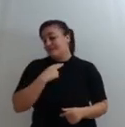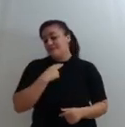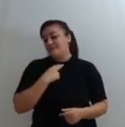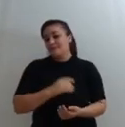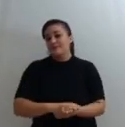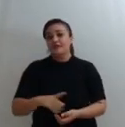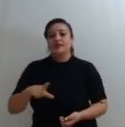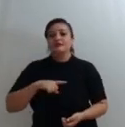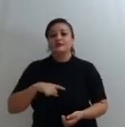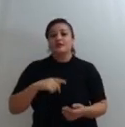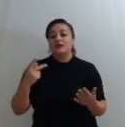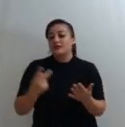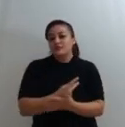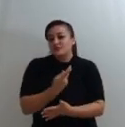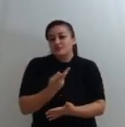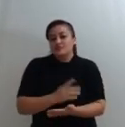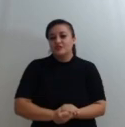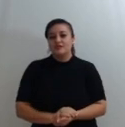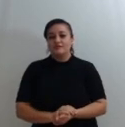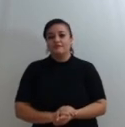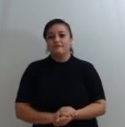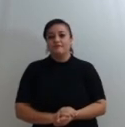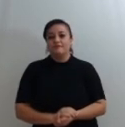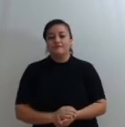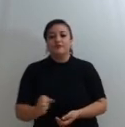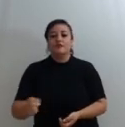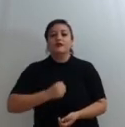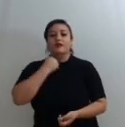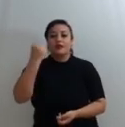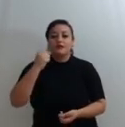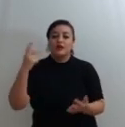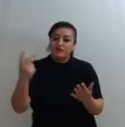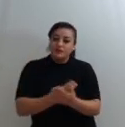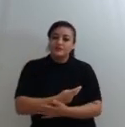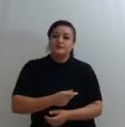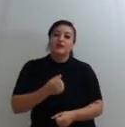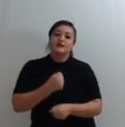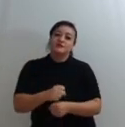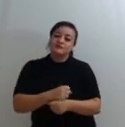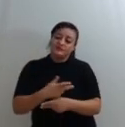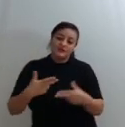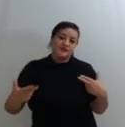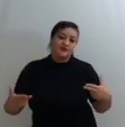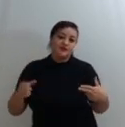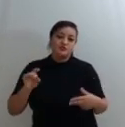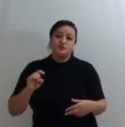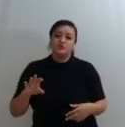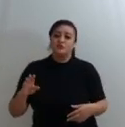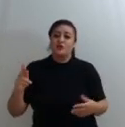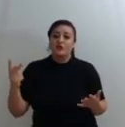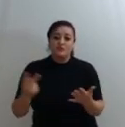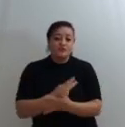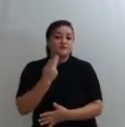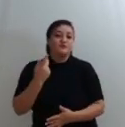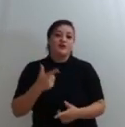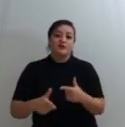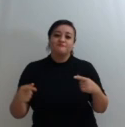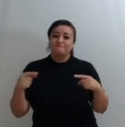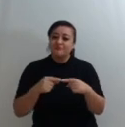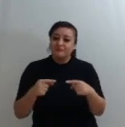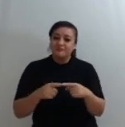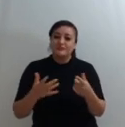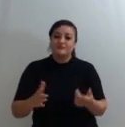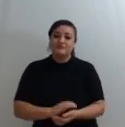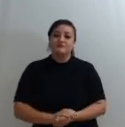uma falta disciplinar de natureza grave ocorrida há anos, só por este fato, objetivamente, impedir-se